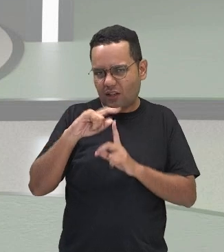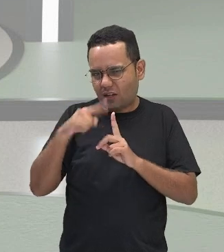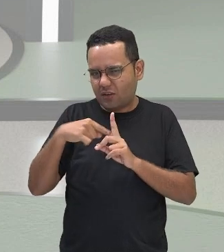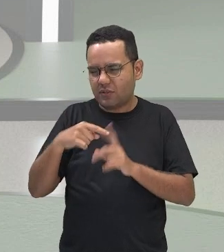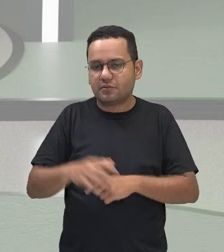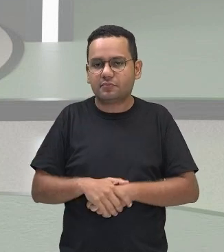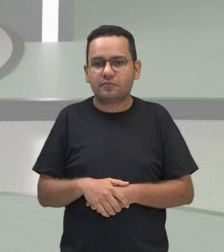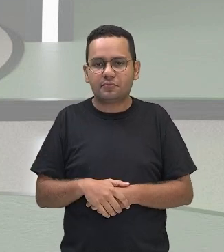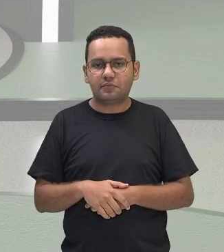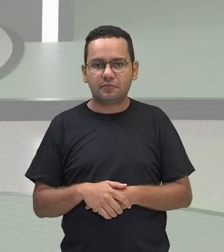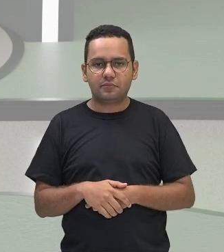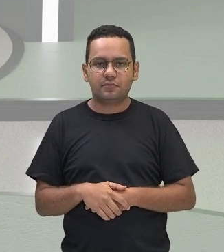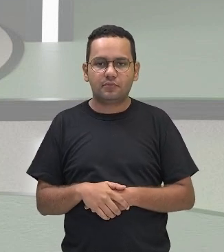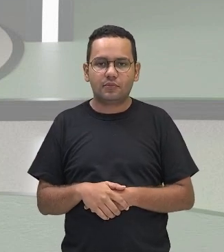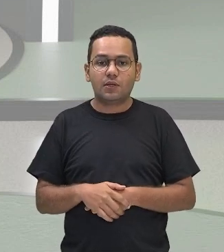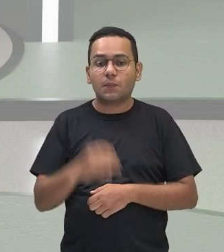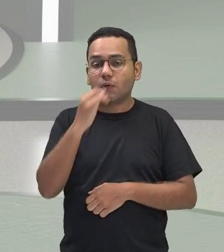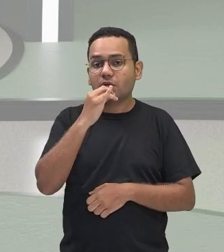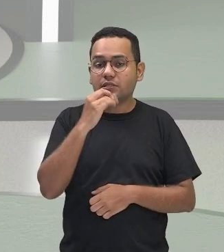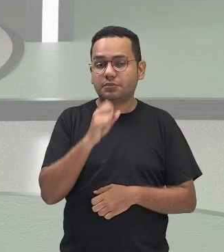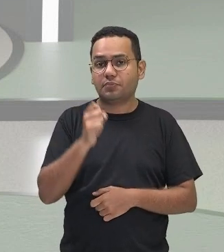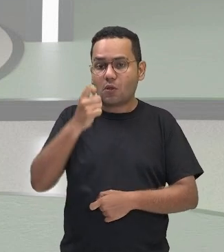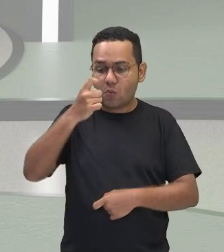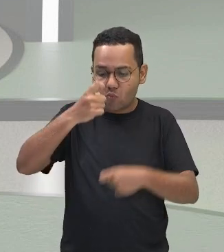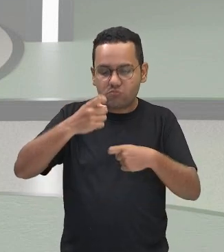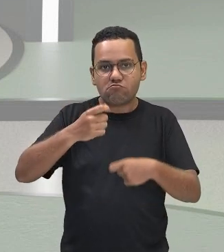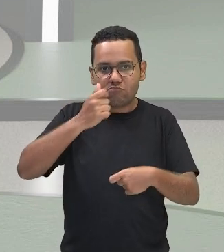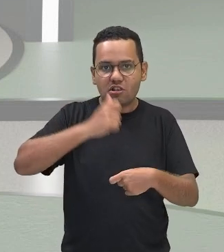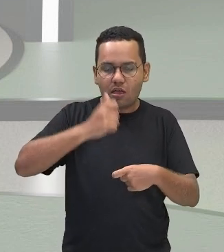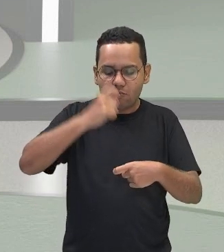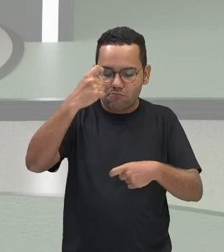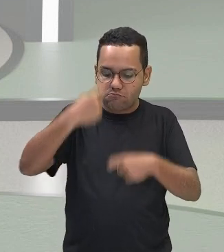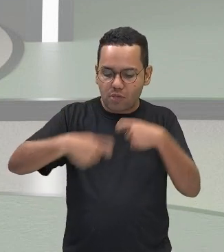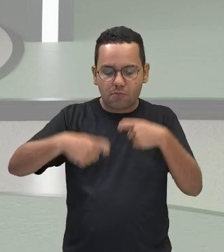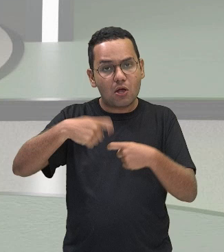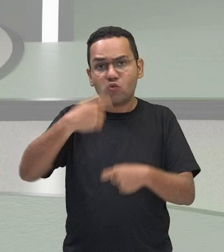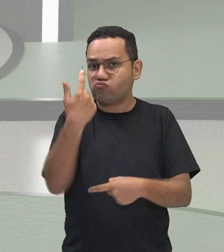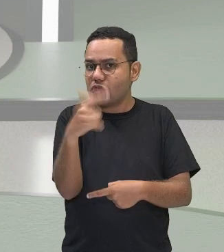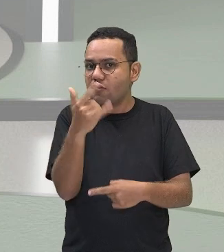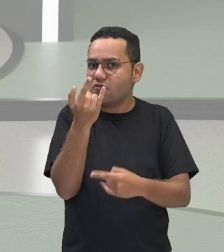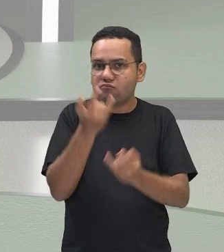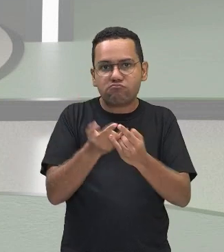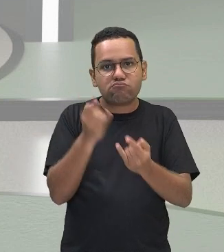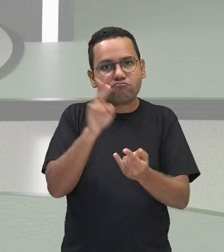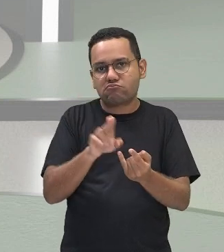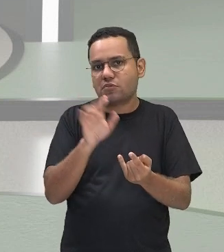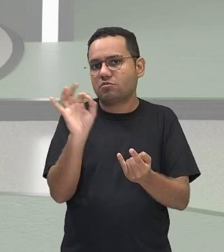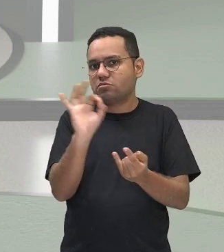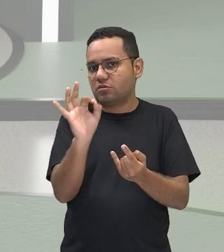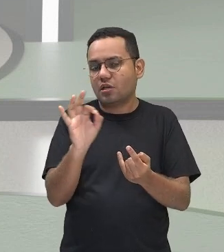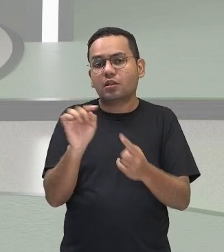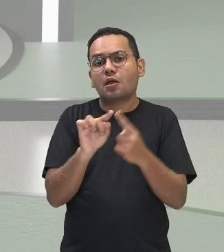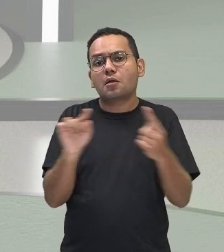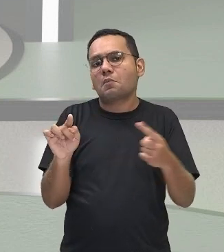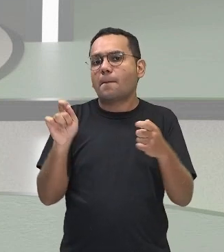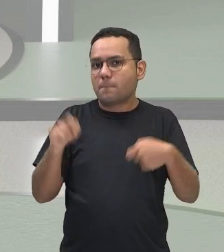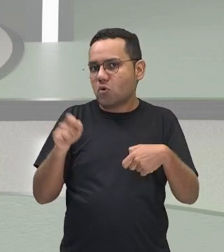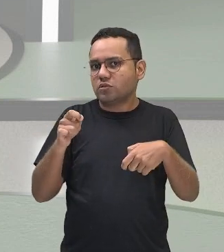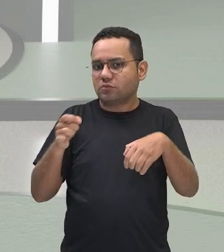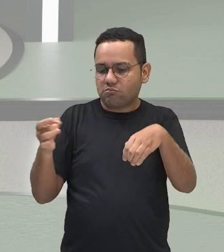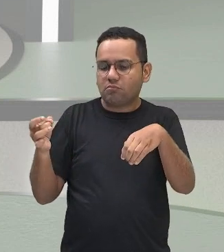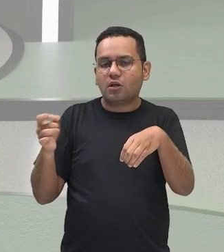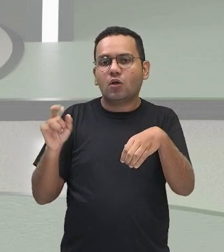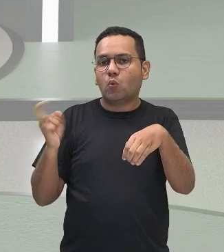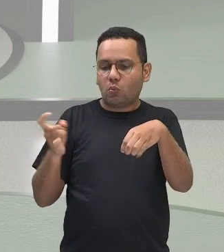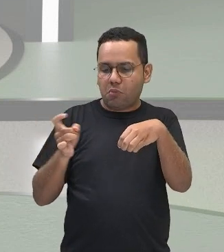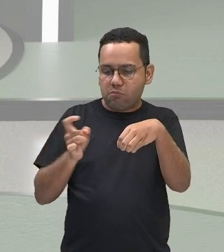usam, depois de relações sexuais desprotegidas, né? E aí ela suspeita que pode ter havido ali um risco de ocorrer a gravidez,